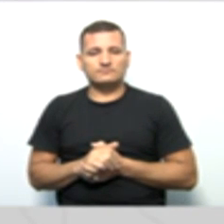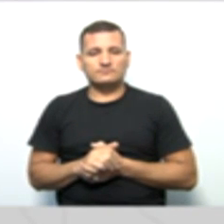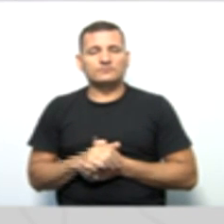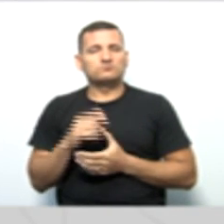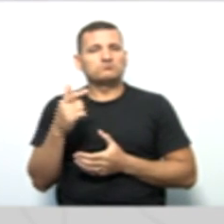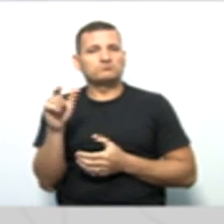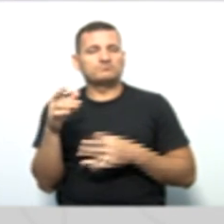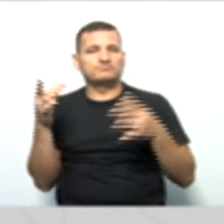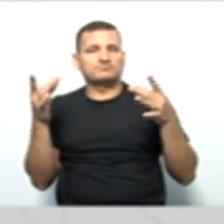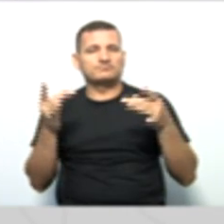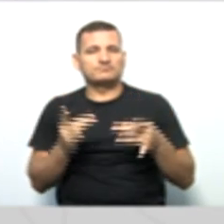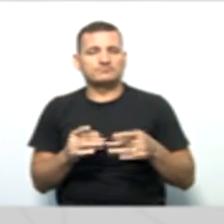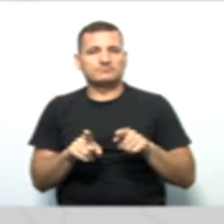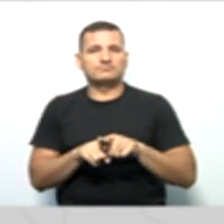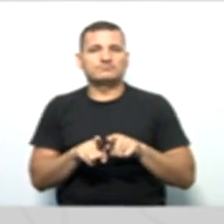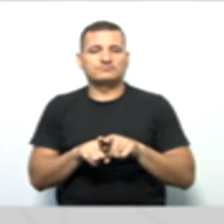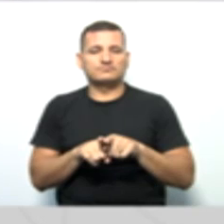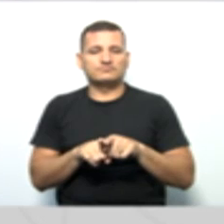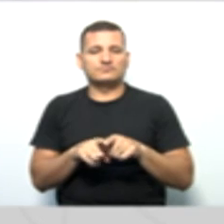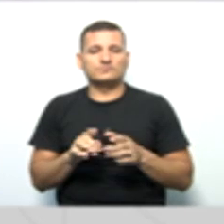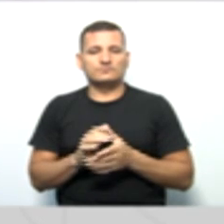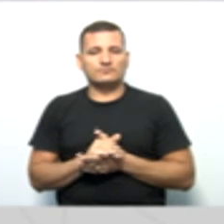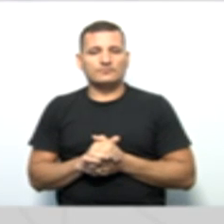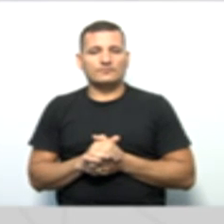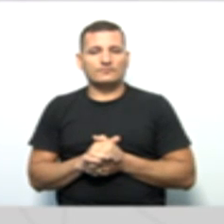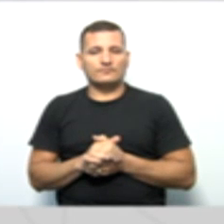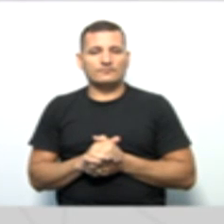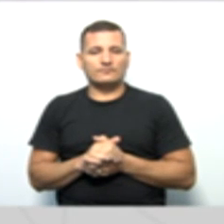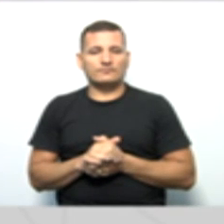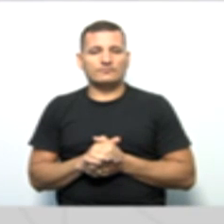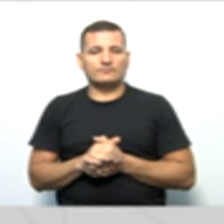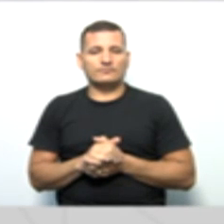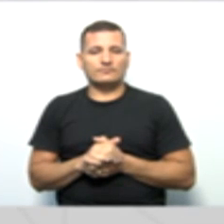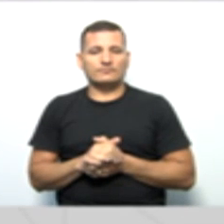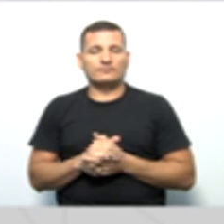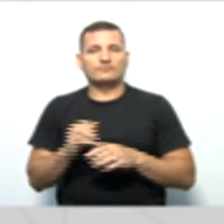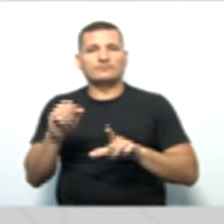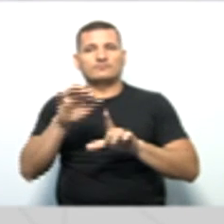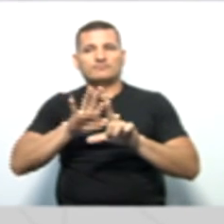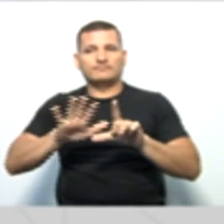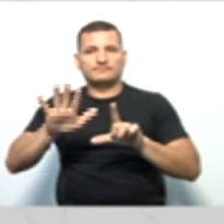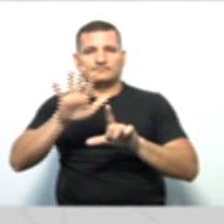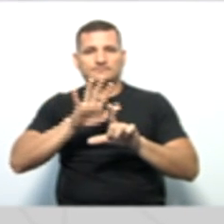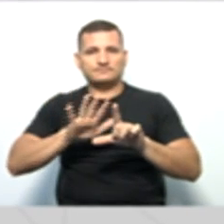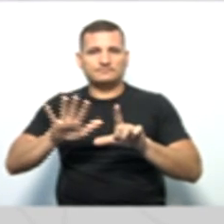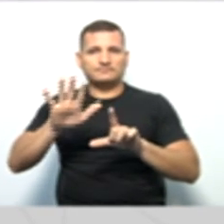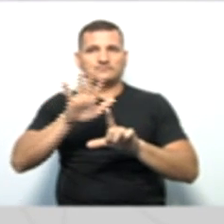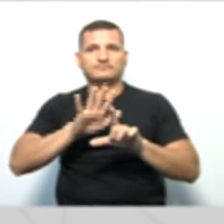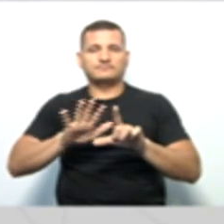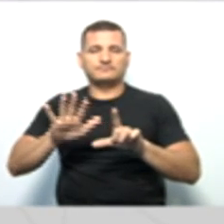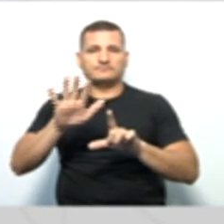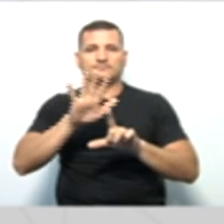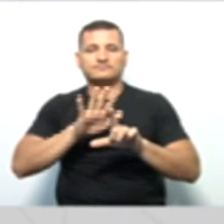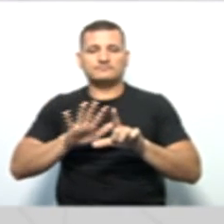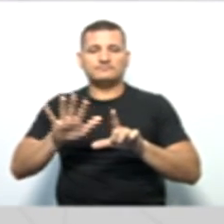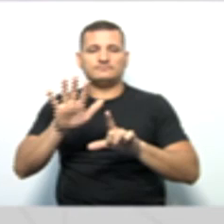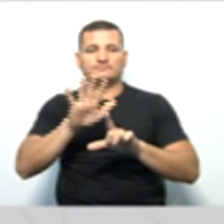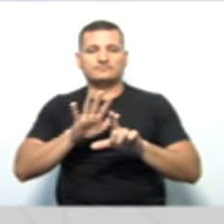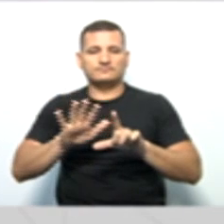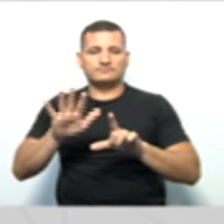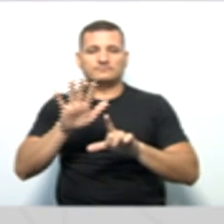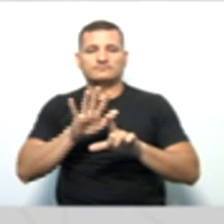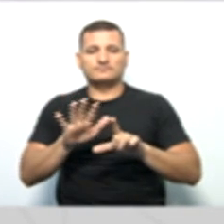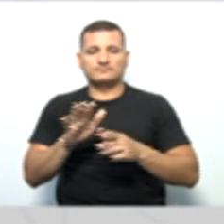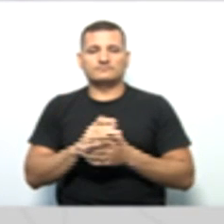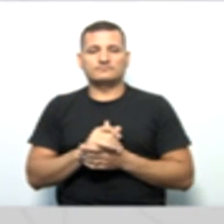detalhes técnicos em relação à arquitetura. Depois, eu vou me preocupar com o quê? Com as interfaces, tá? Então, eu respondo